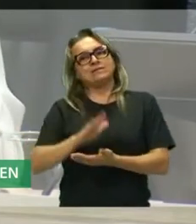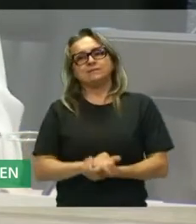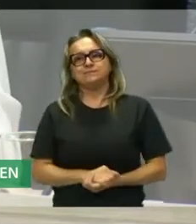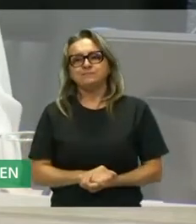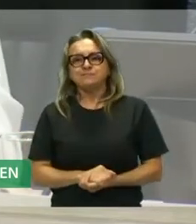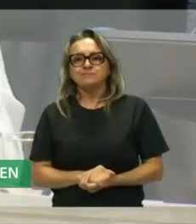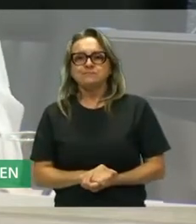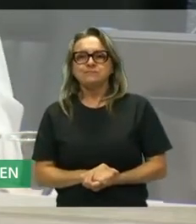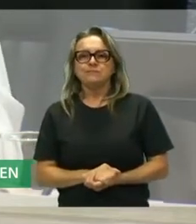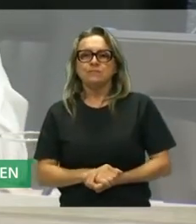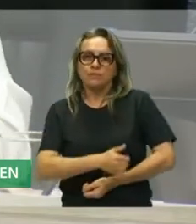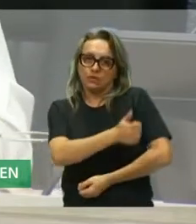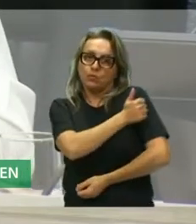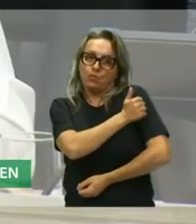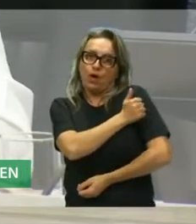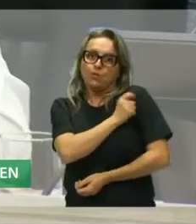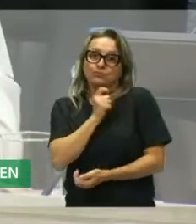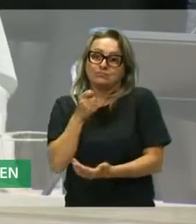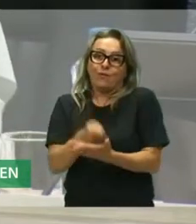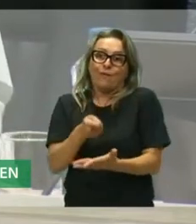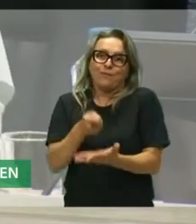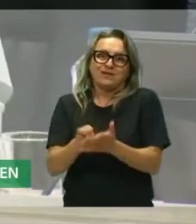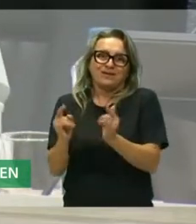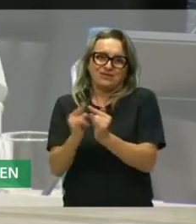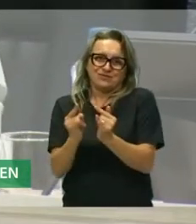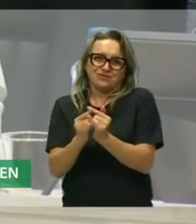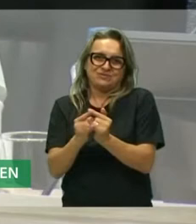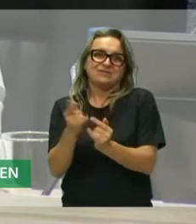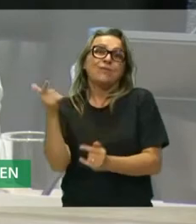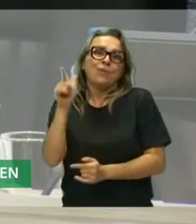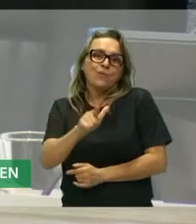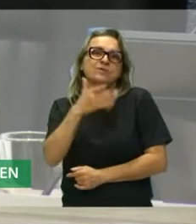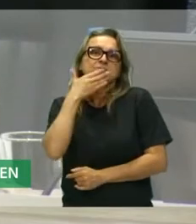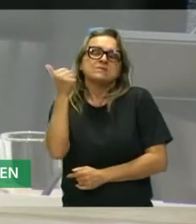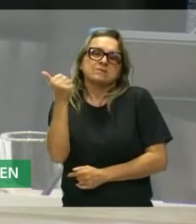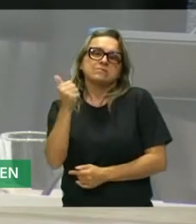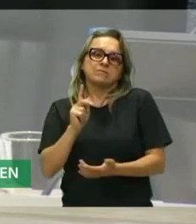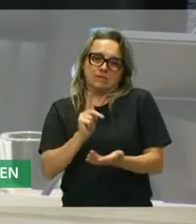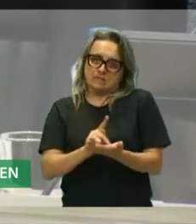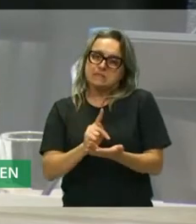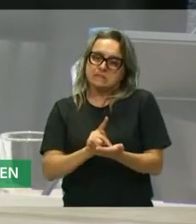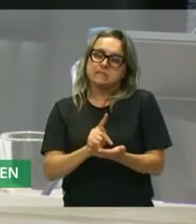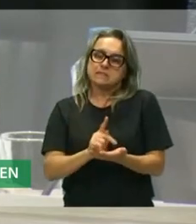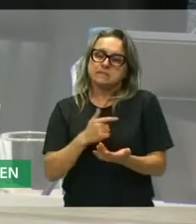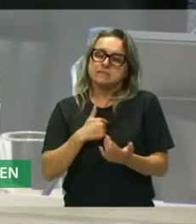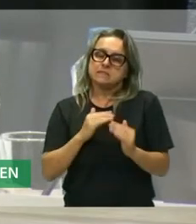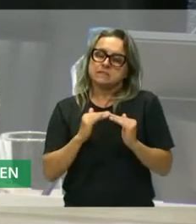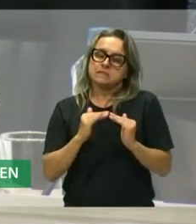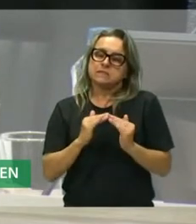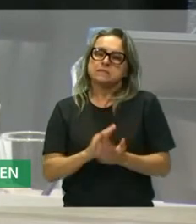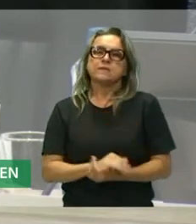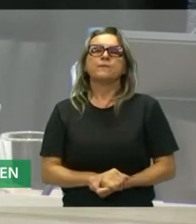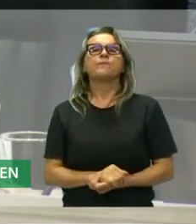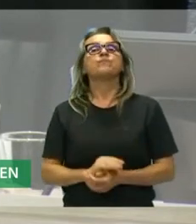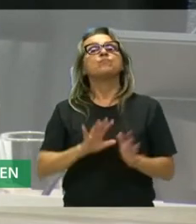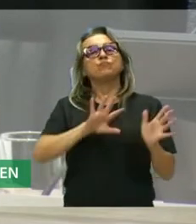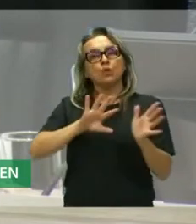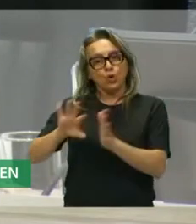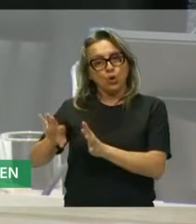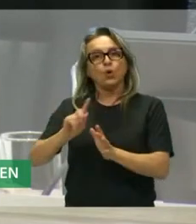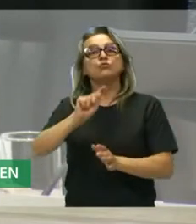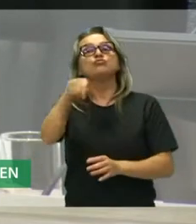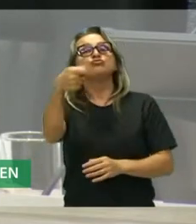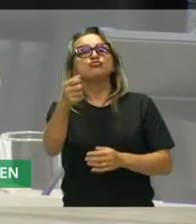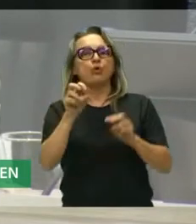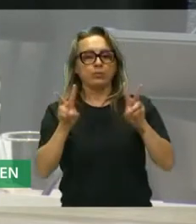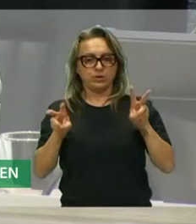o aluno obriga a instituição a ser melhor, isso é verdade. Com relação aos contratos médicos, nós